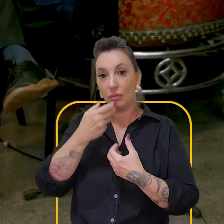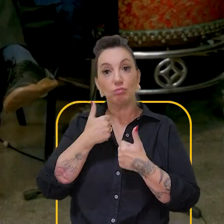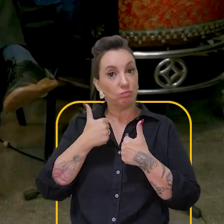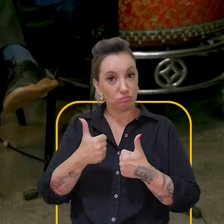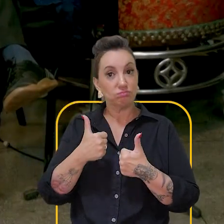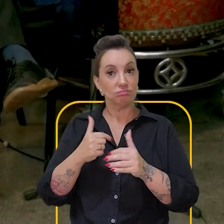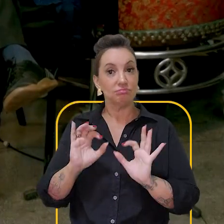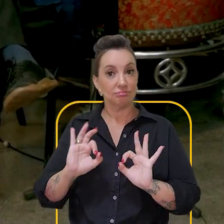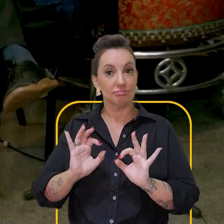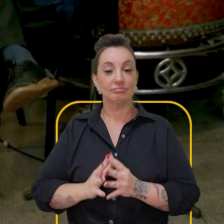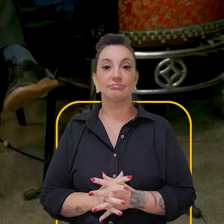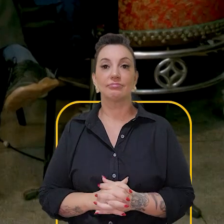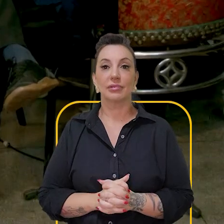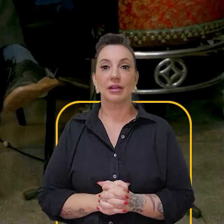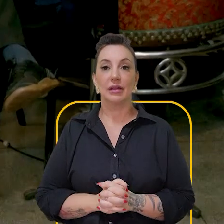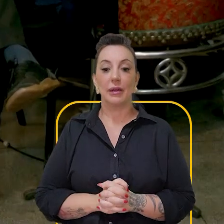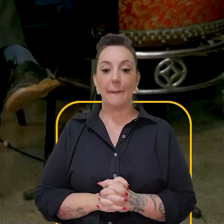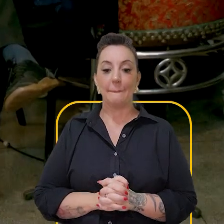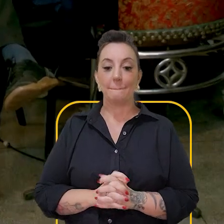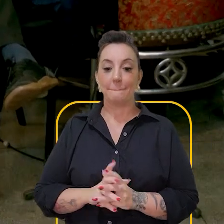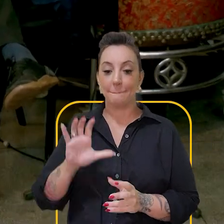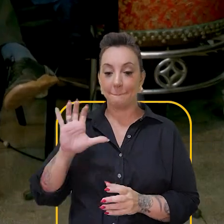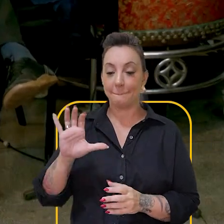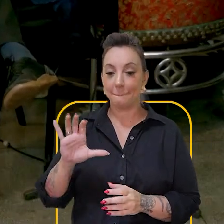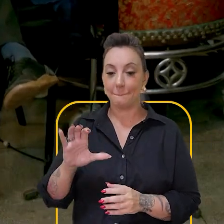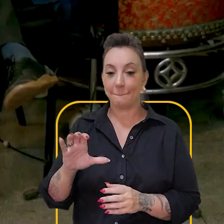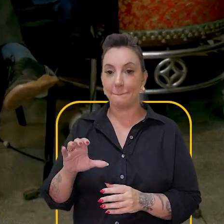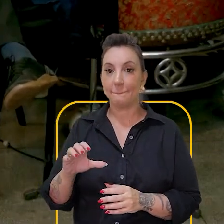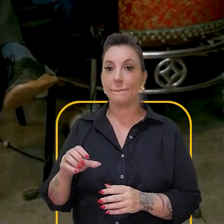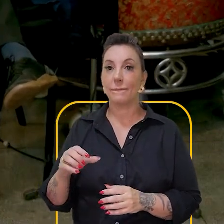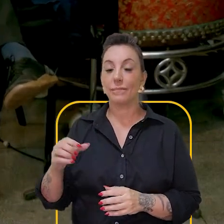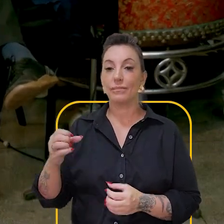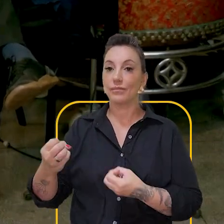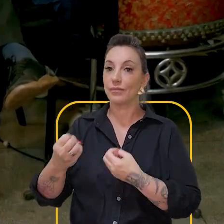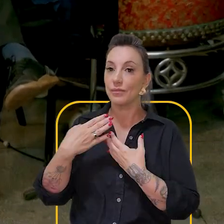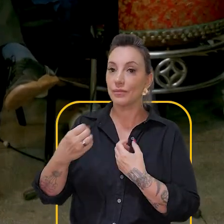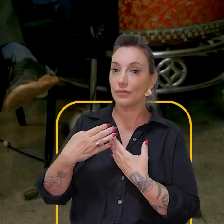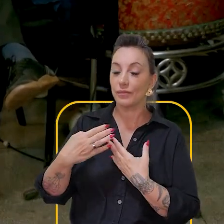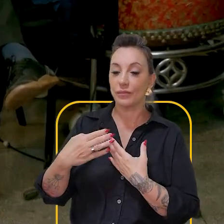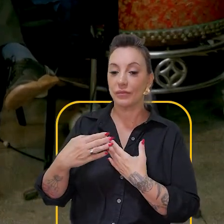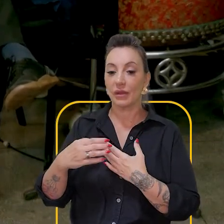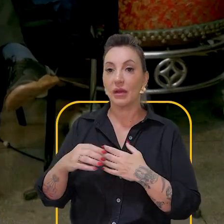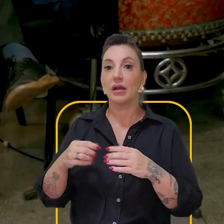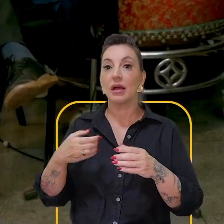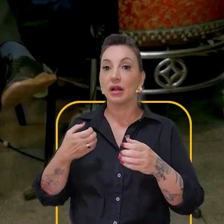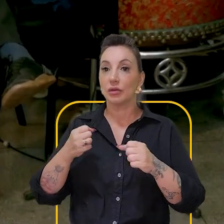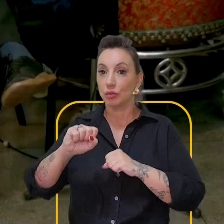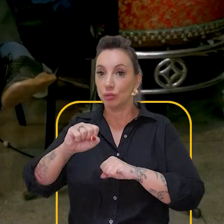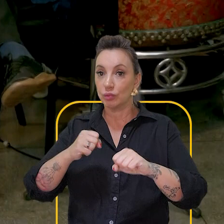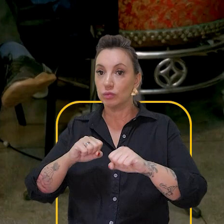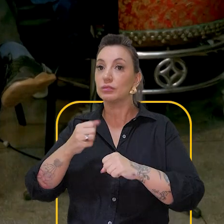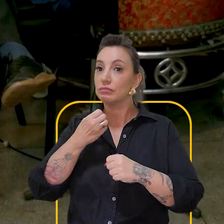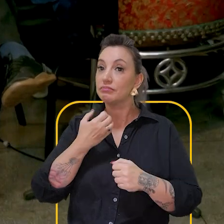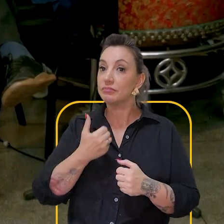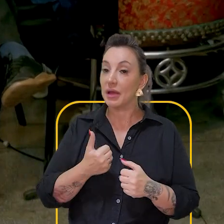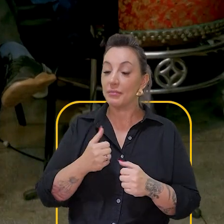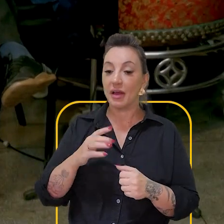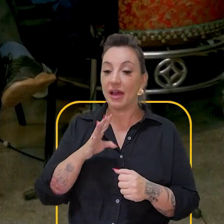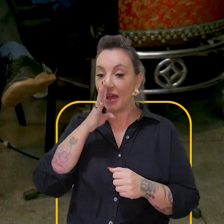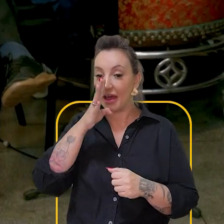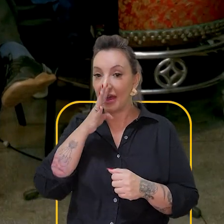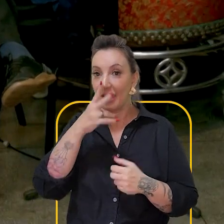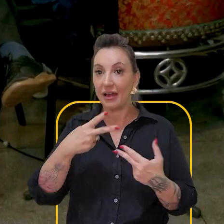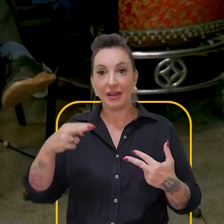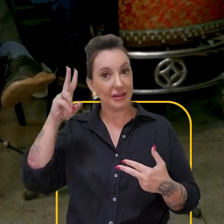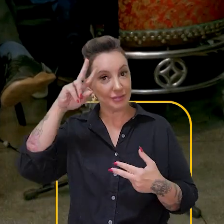razoavelmente bem mas ele inventava muita história que na época mais velho ou mais J mais no ele era uns